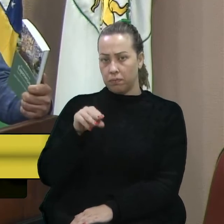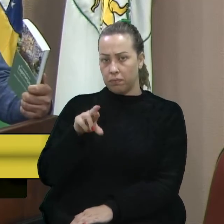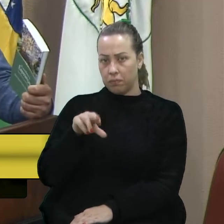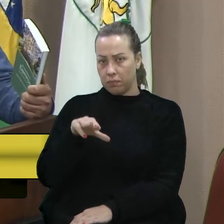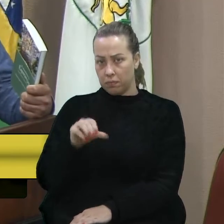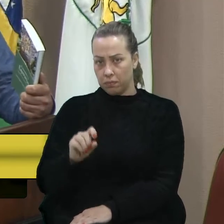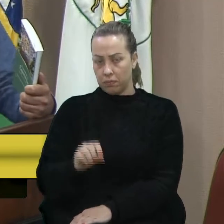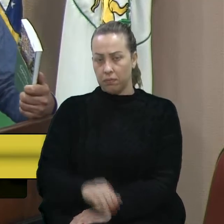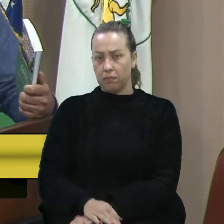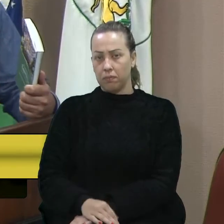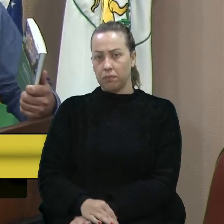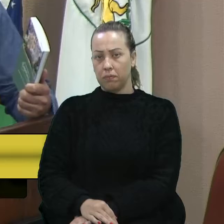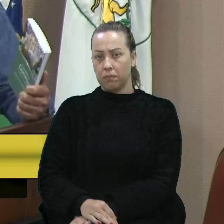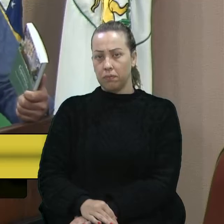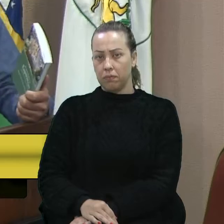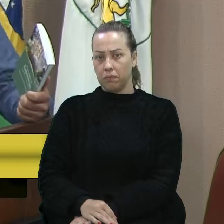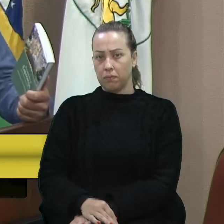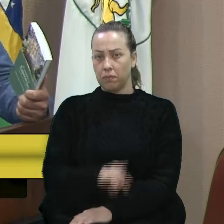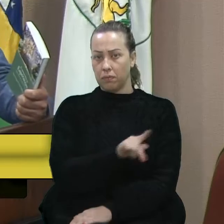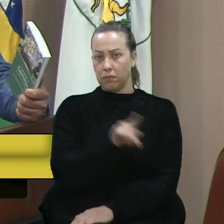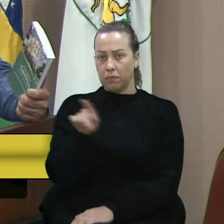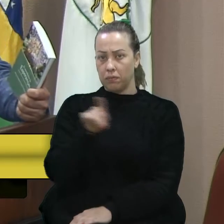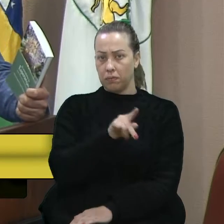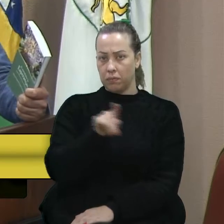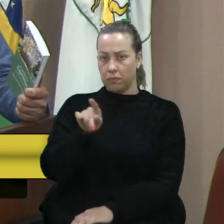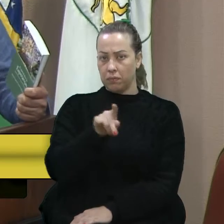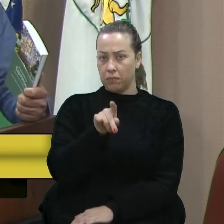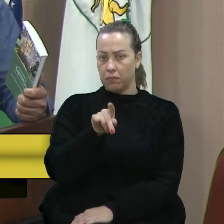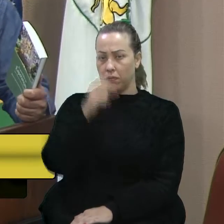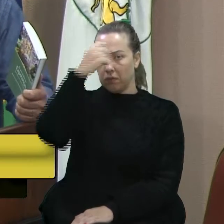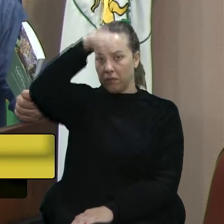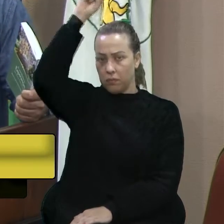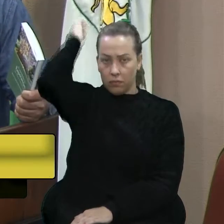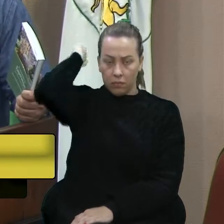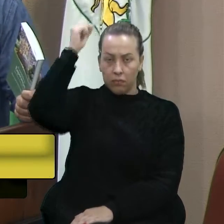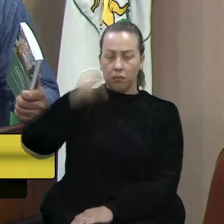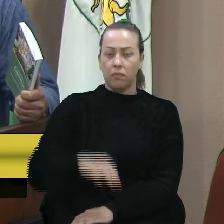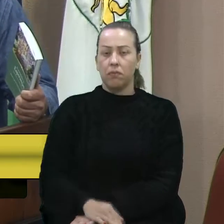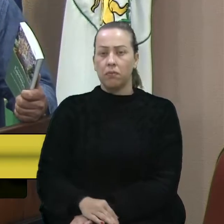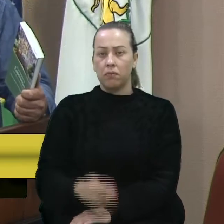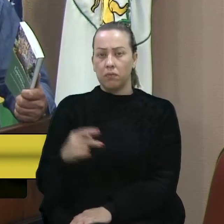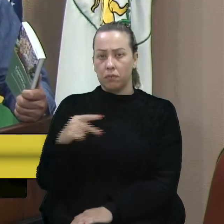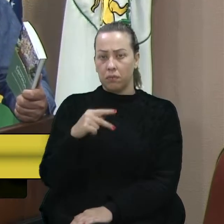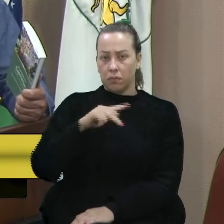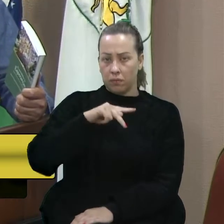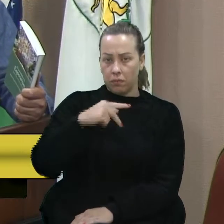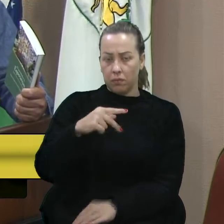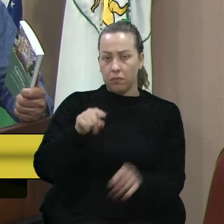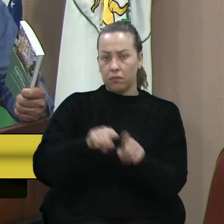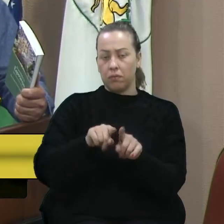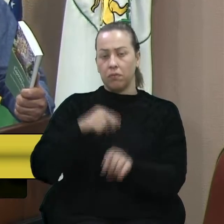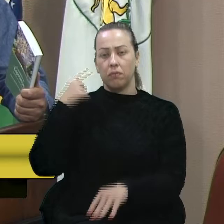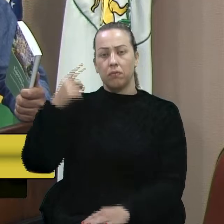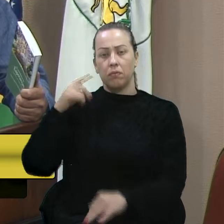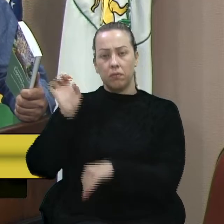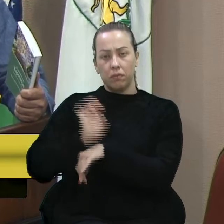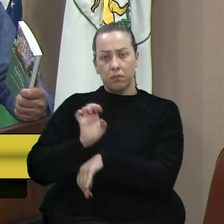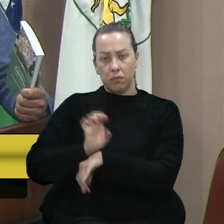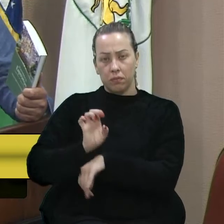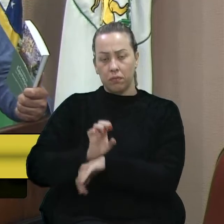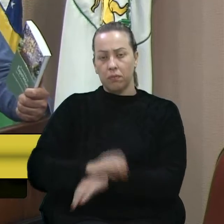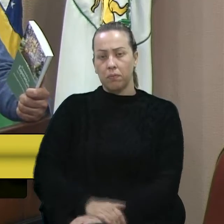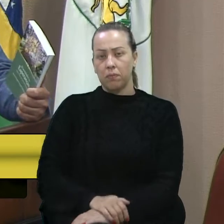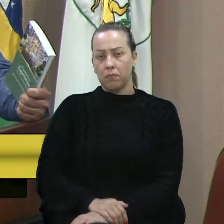que foi professora da Universidade de Caxias do Sul, vice-prefeita, deputada estadual,